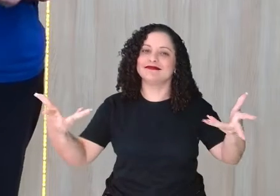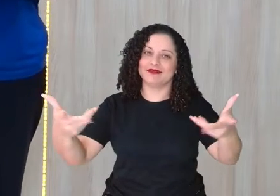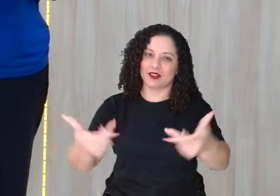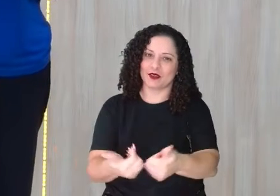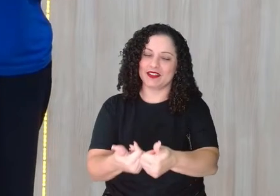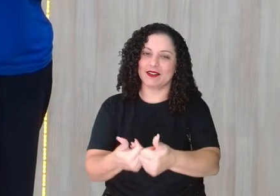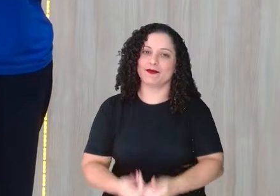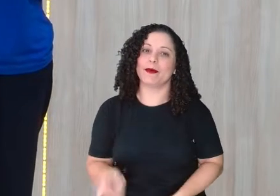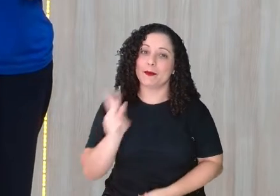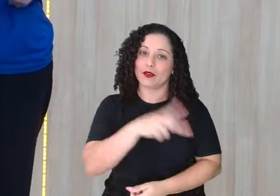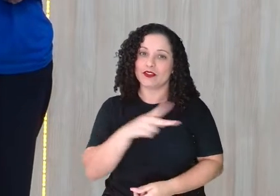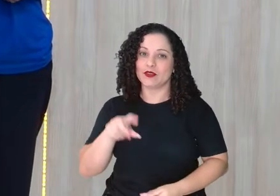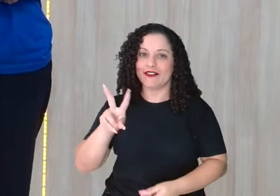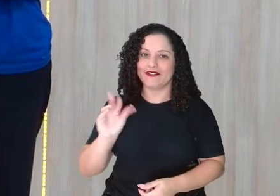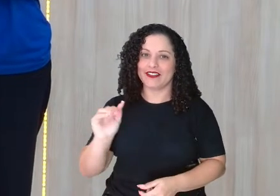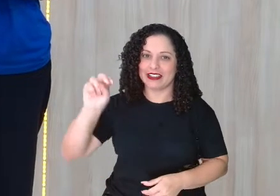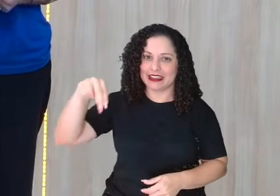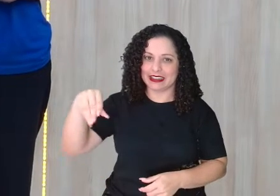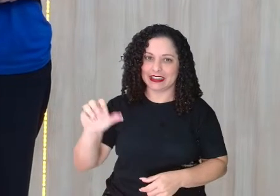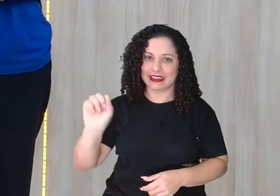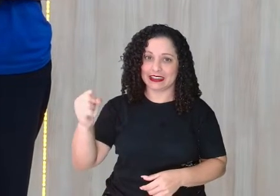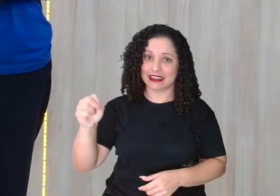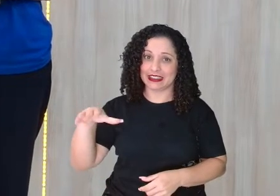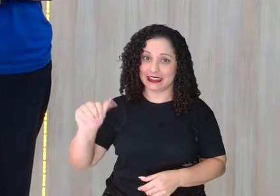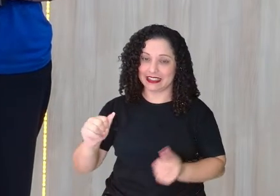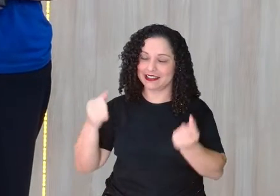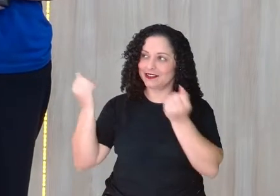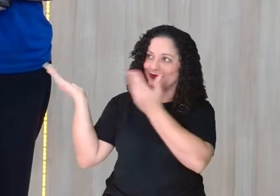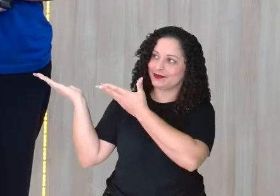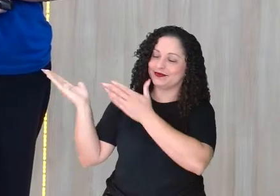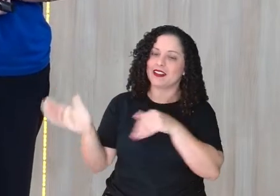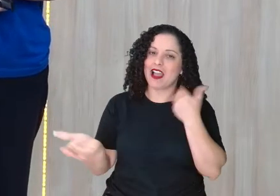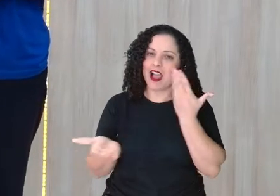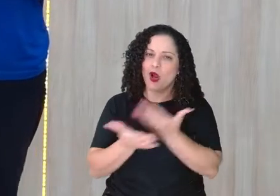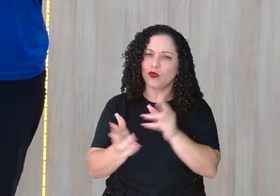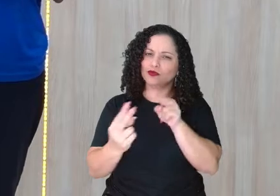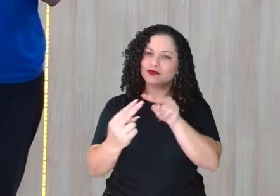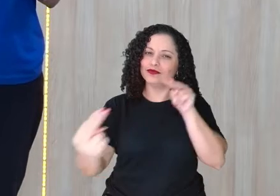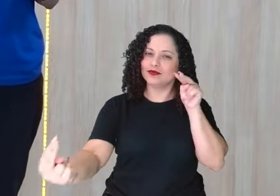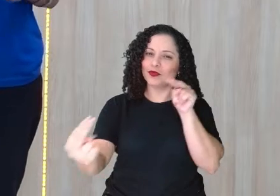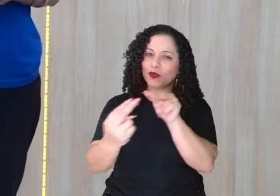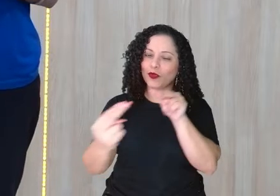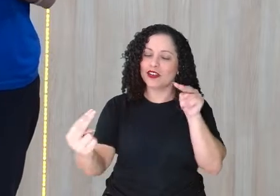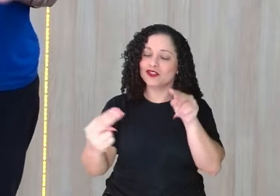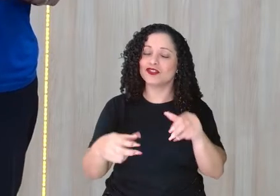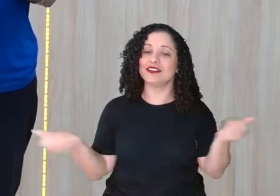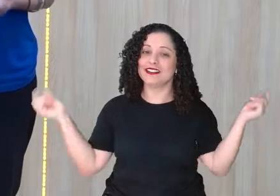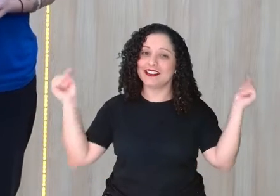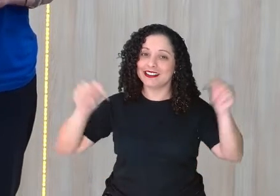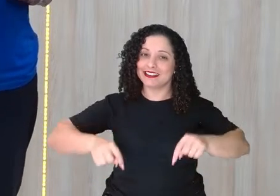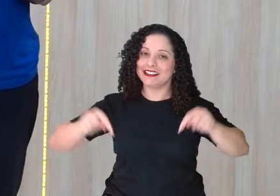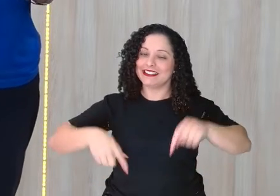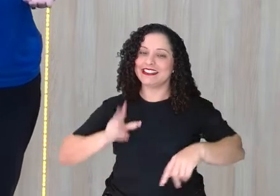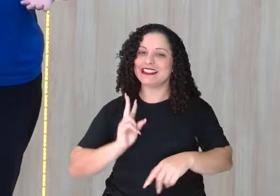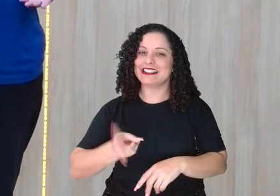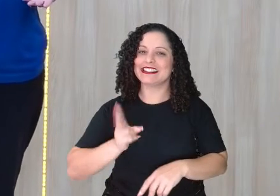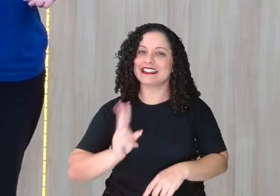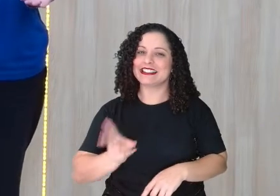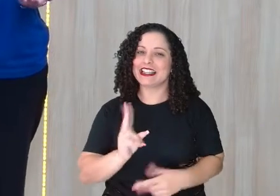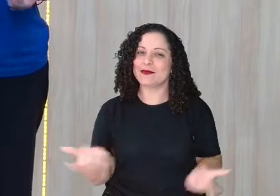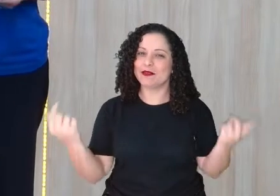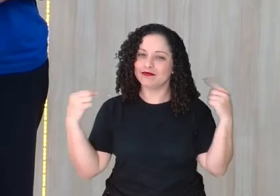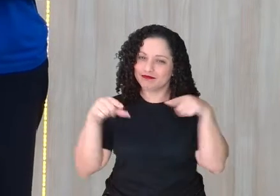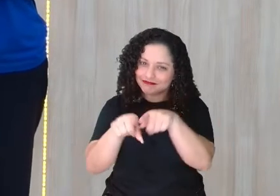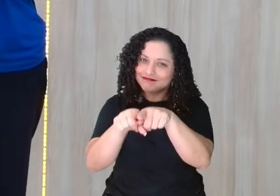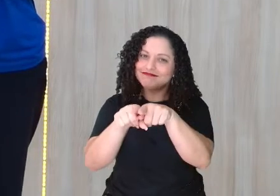né? Eu sou professora Vanessa, da Escola Municipal para Aulas Digitais, e estou aqui sempre muito bem